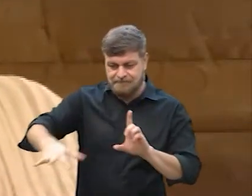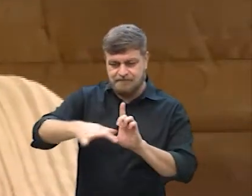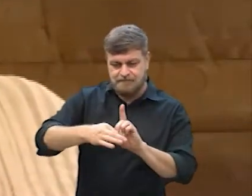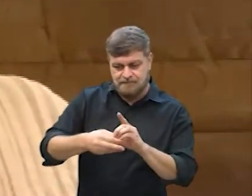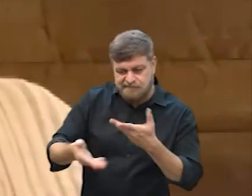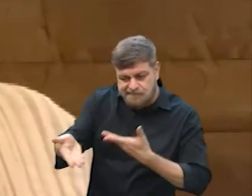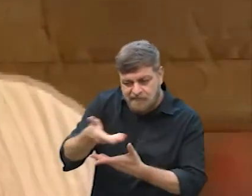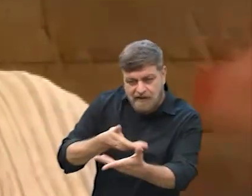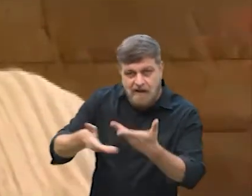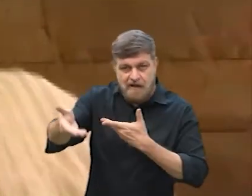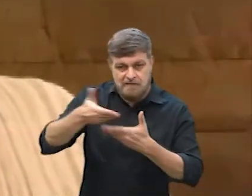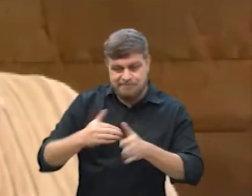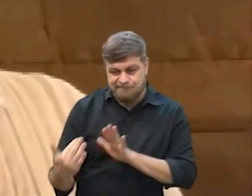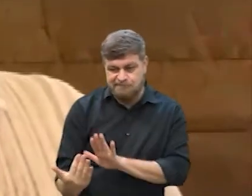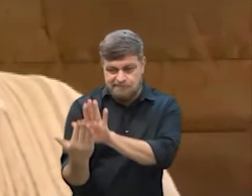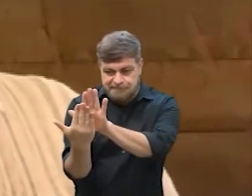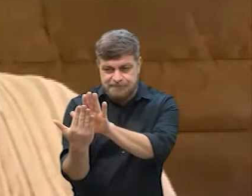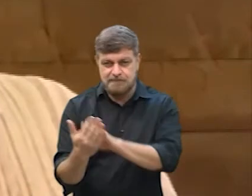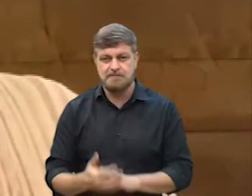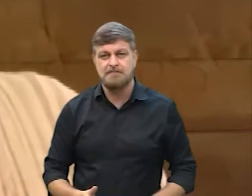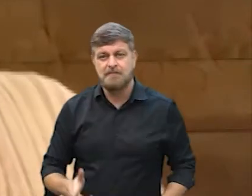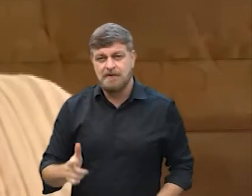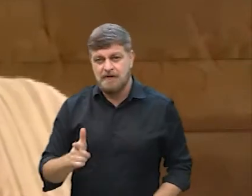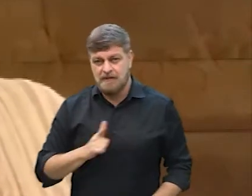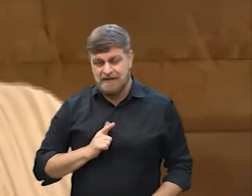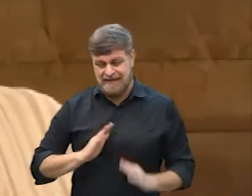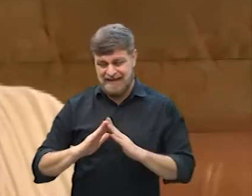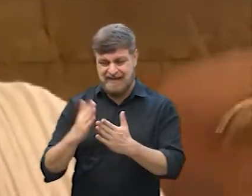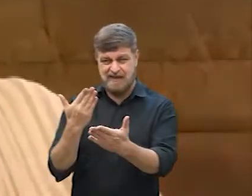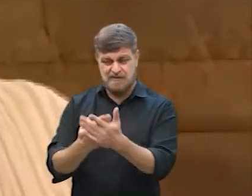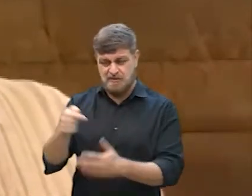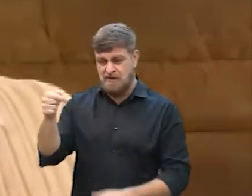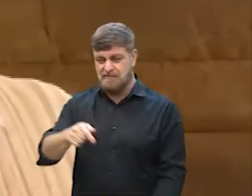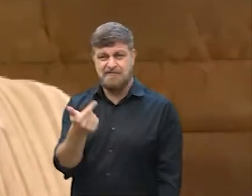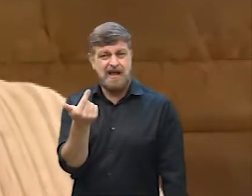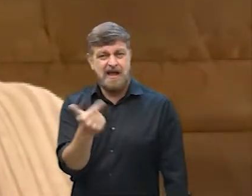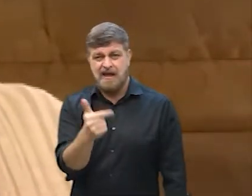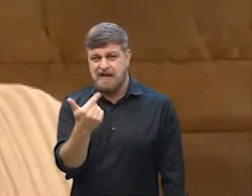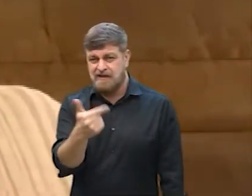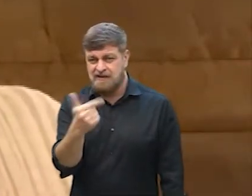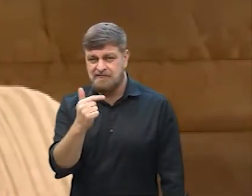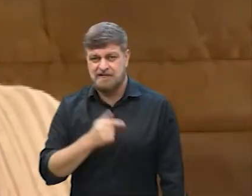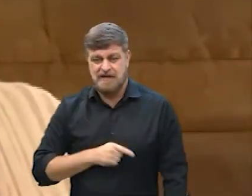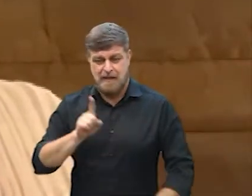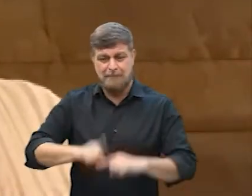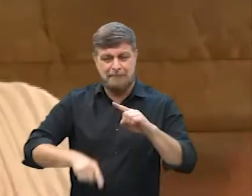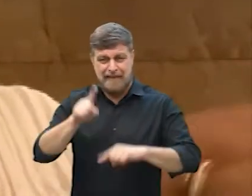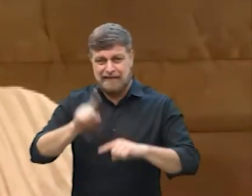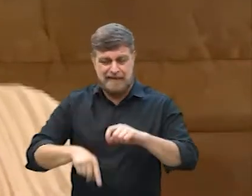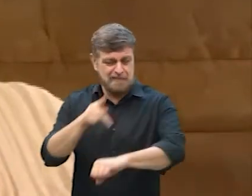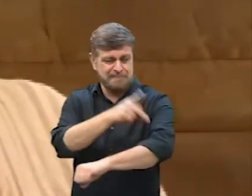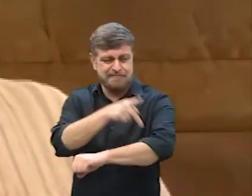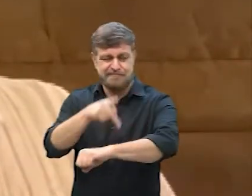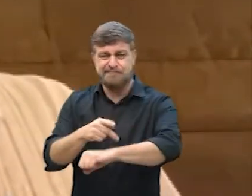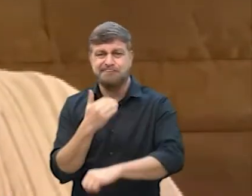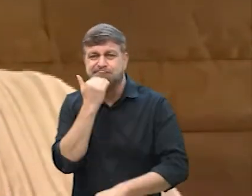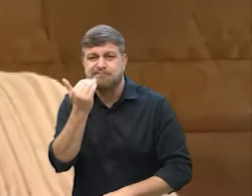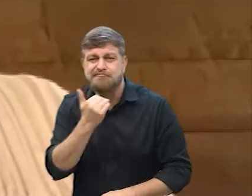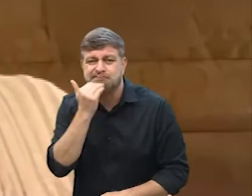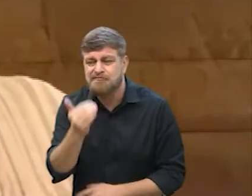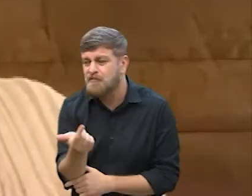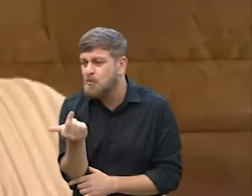vai estabelecendo. E ele encontra uma escola que não tem recursos pedagógicos, uma escola que